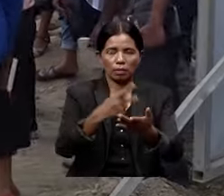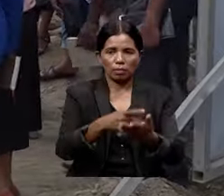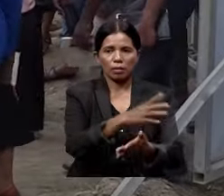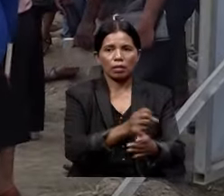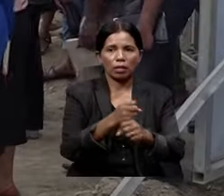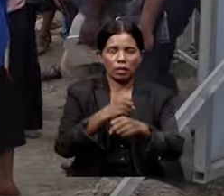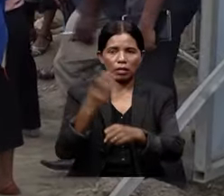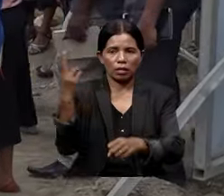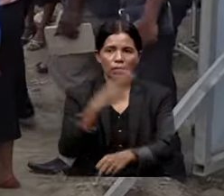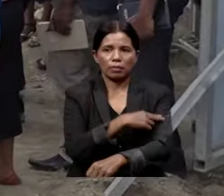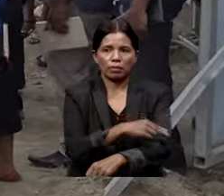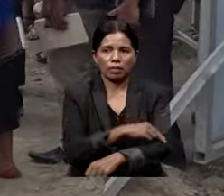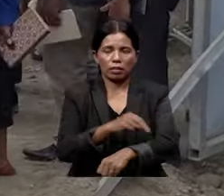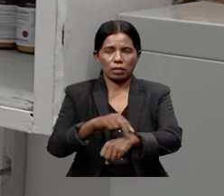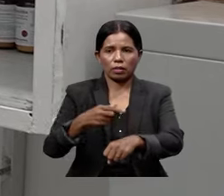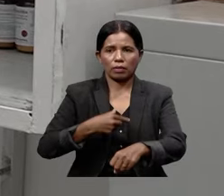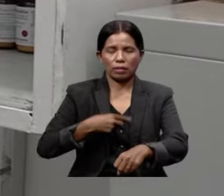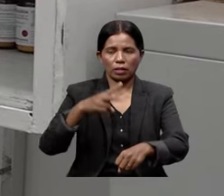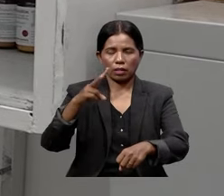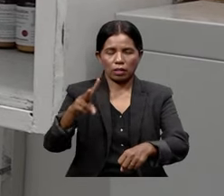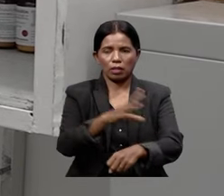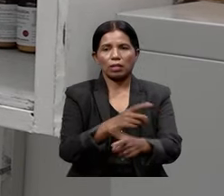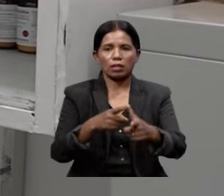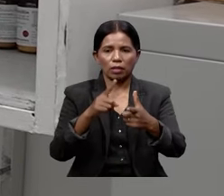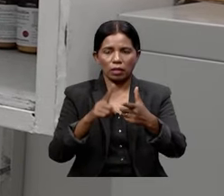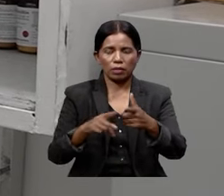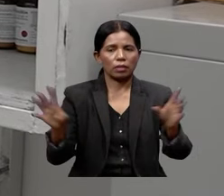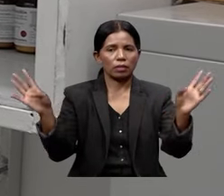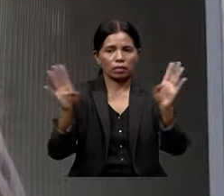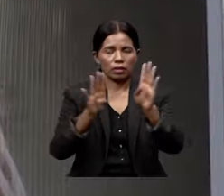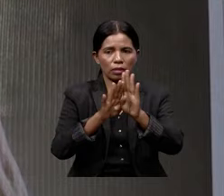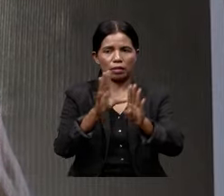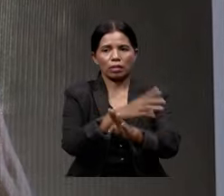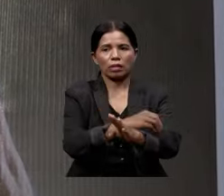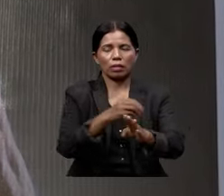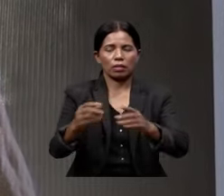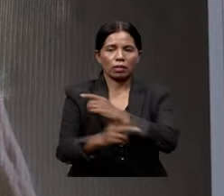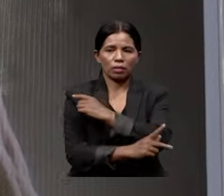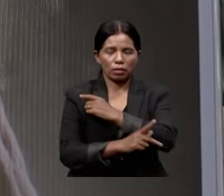ao Hospital Nacional Guido Valadares na farmácia, onde taca sticker